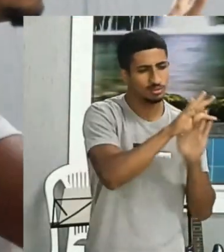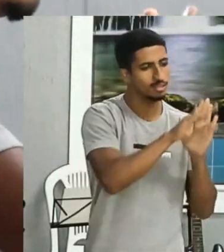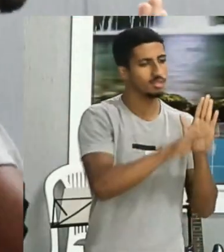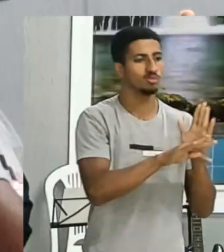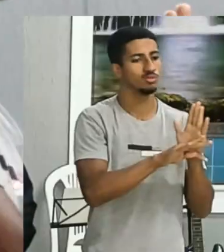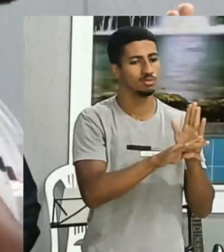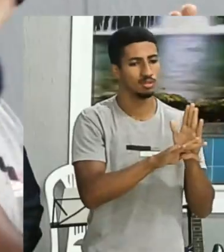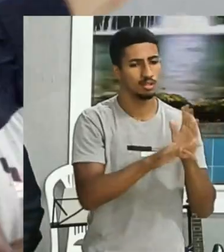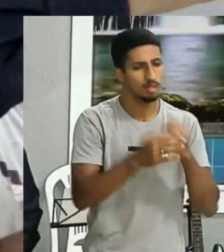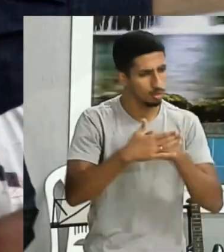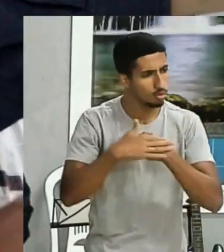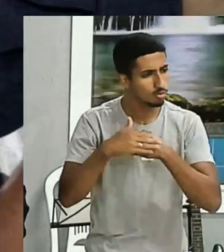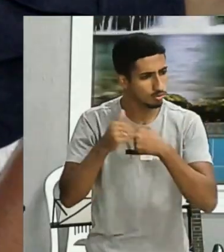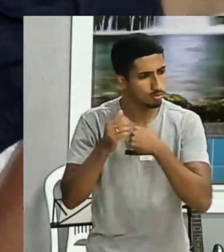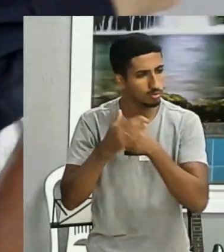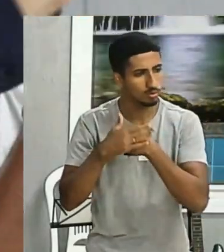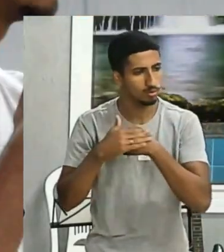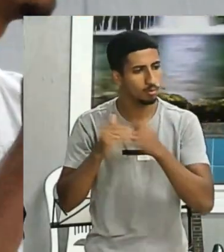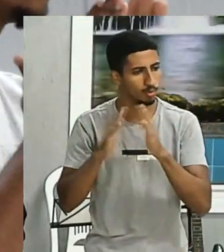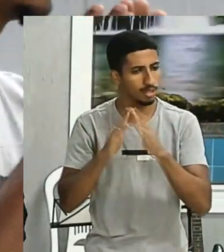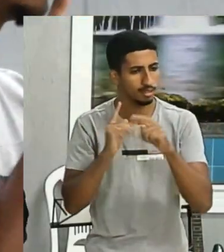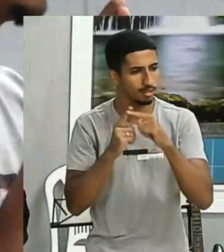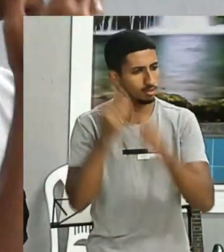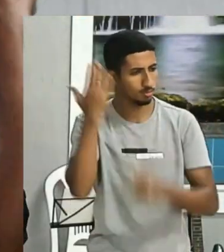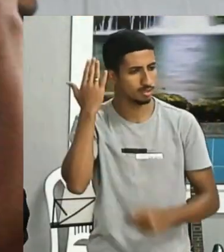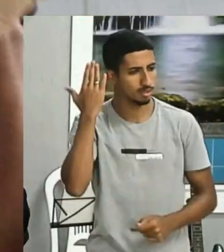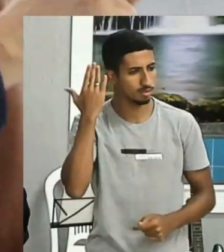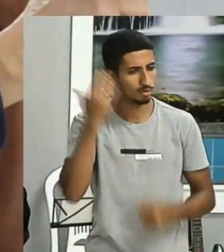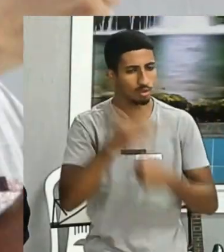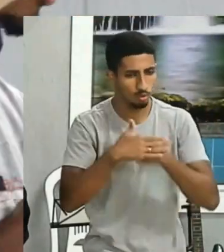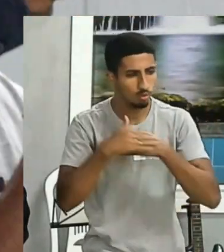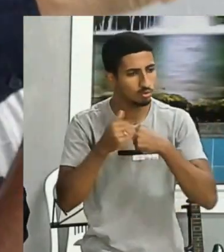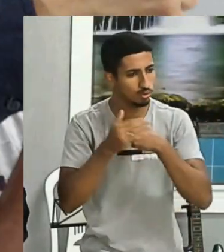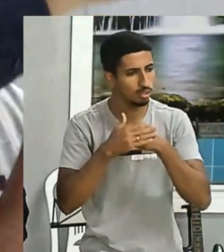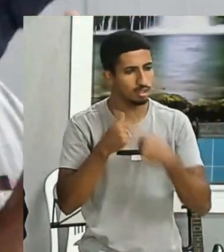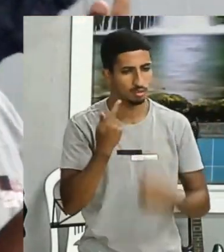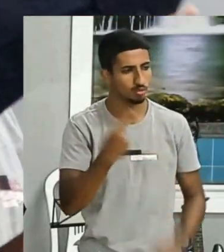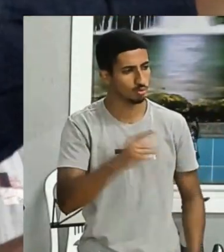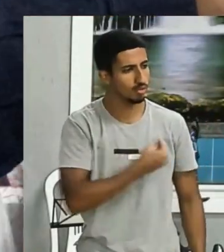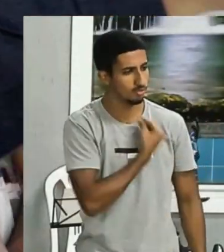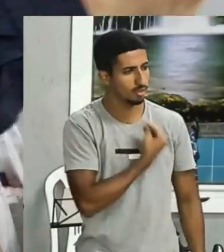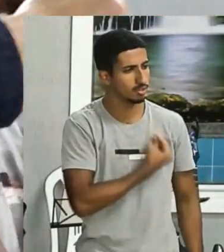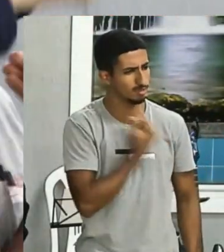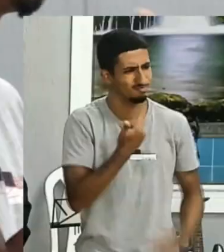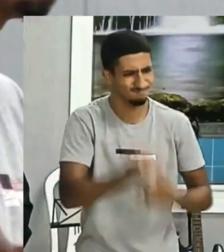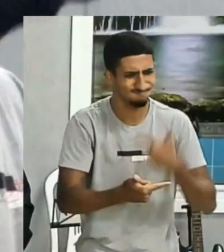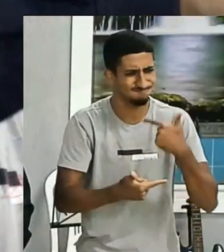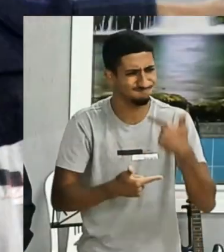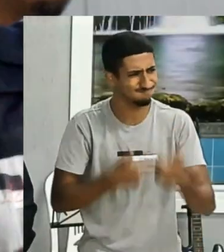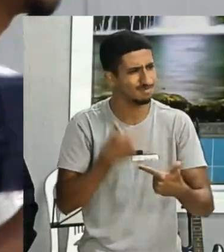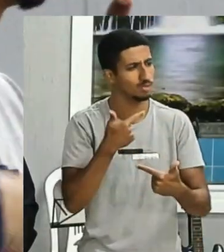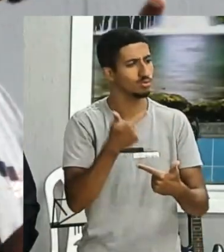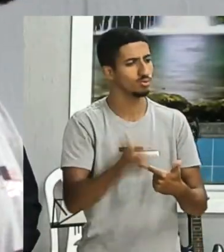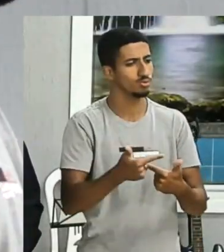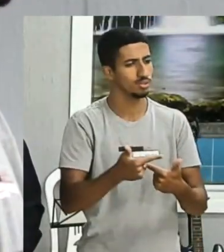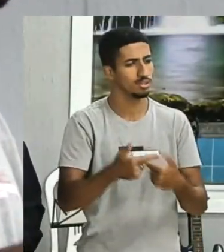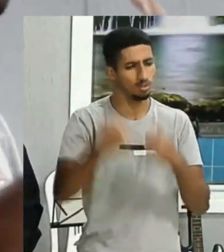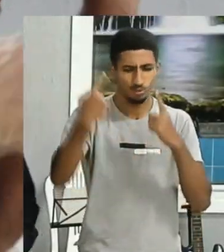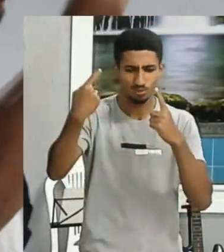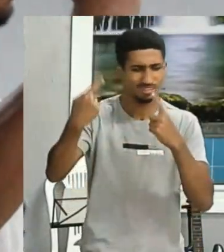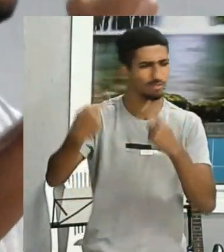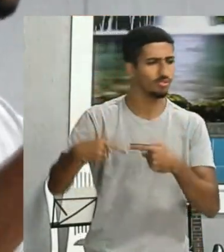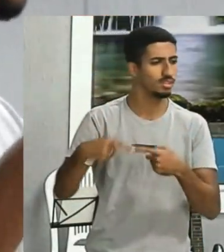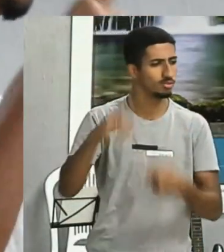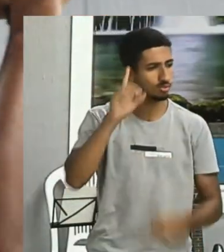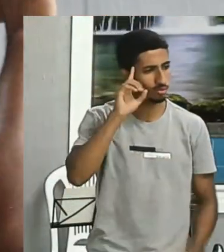para aquela igreja? Isso serve de conforto para você, para a sua vida, para as suas lutas, para as suas labutas, para os seus desafios diários,